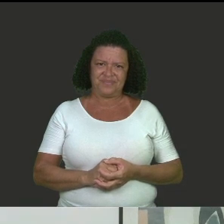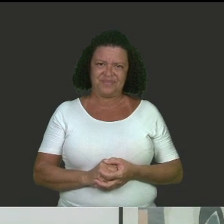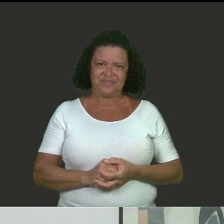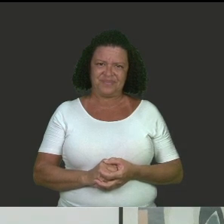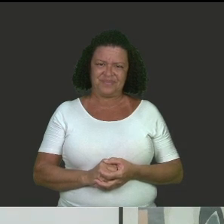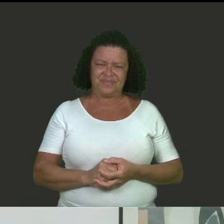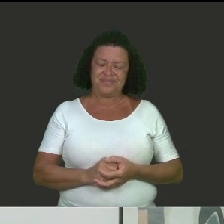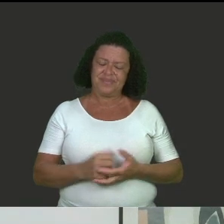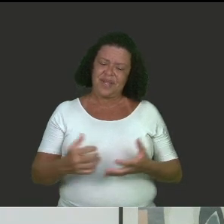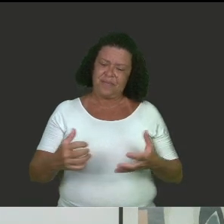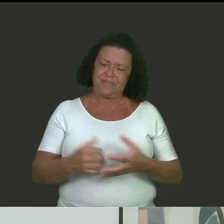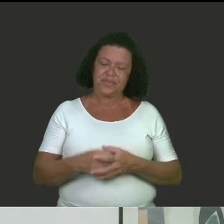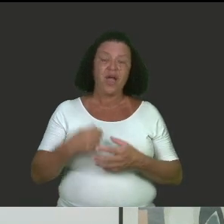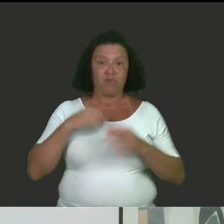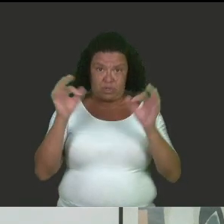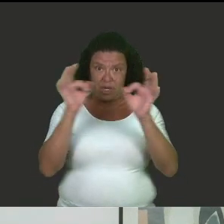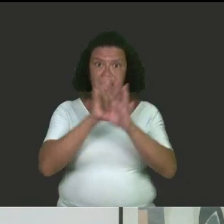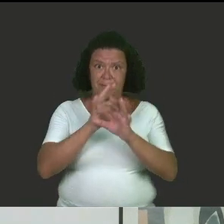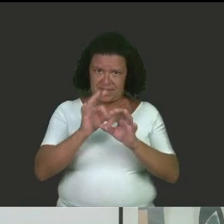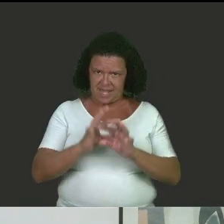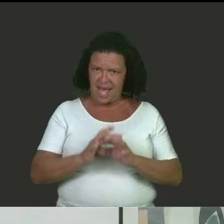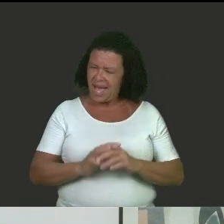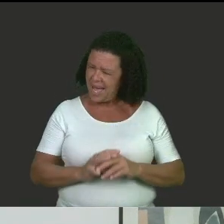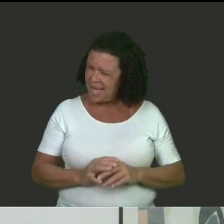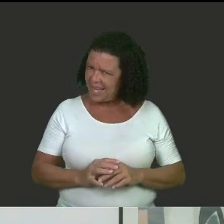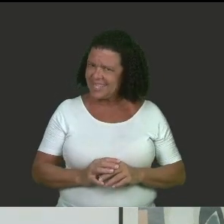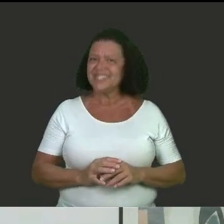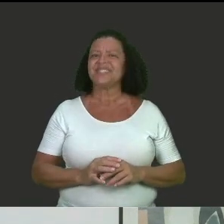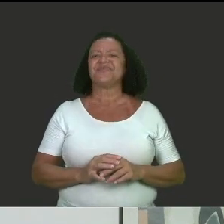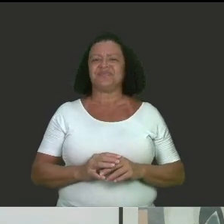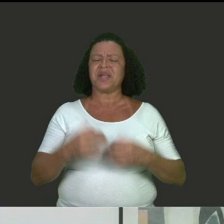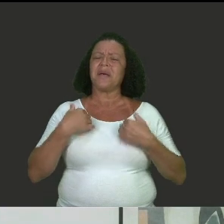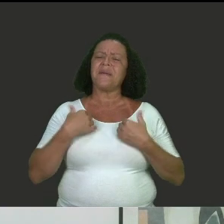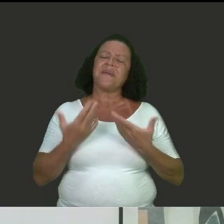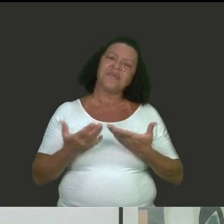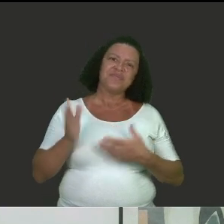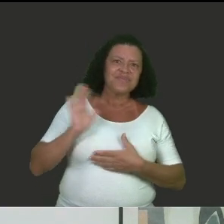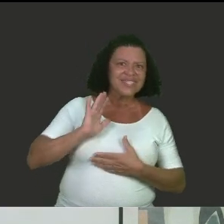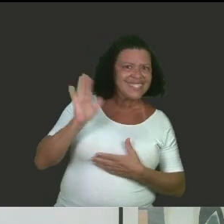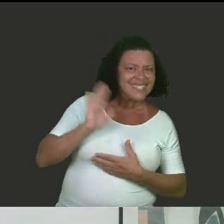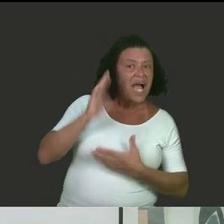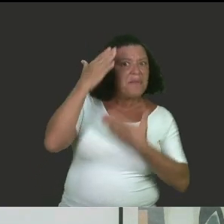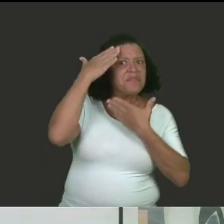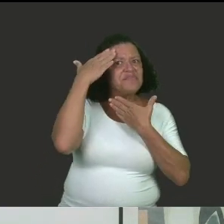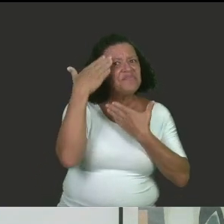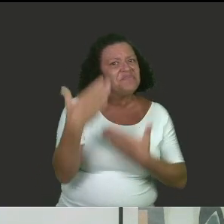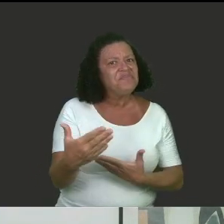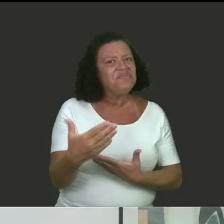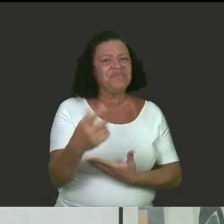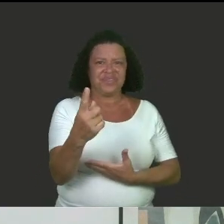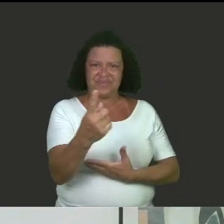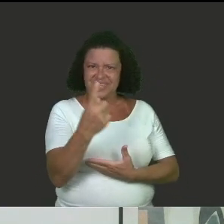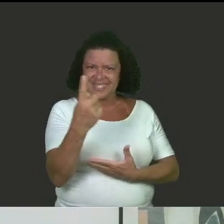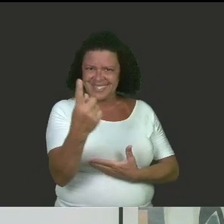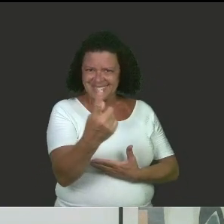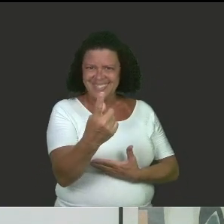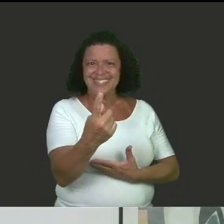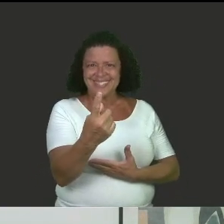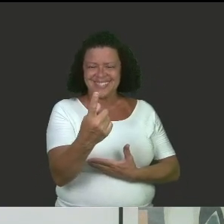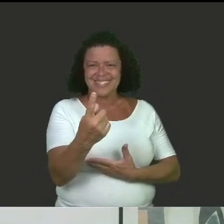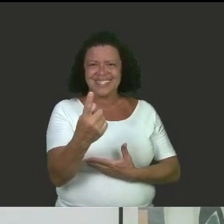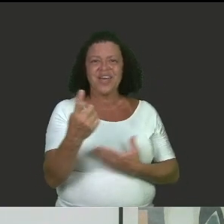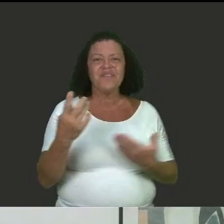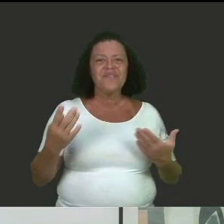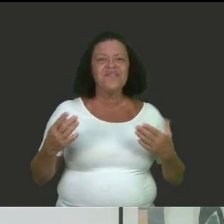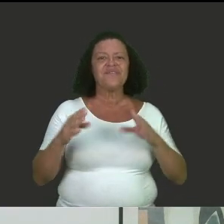Gente, eu vou terminar por aqui. Eu me despeço de vocês, agradeço a presença de todos e vou encerrar com